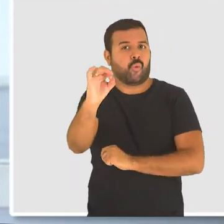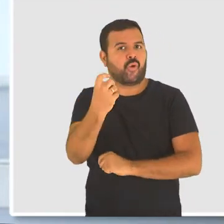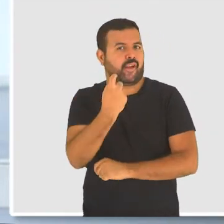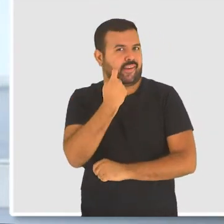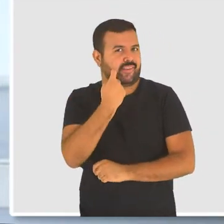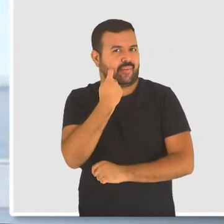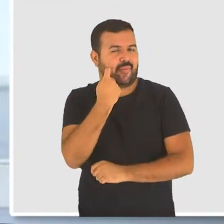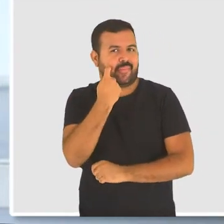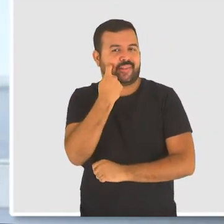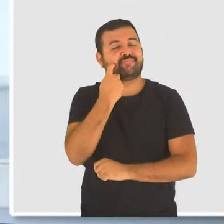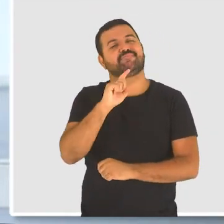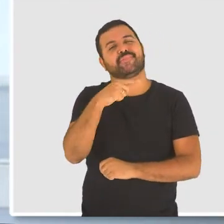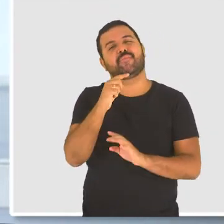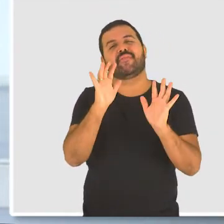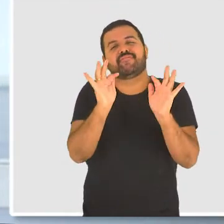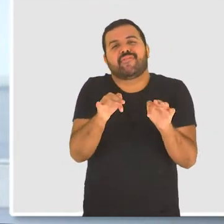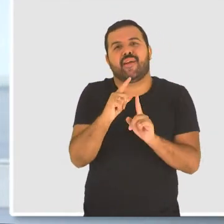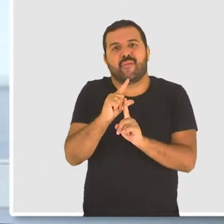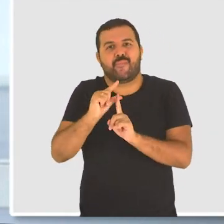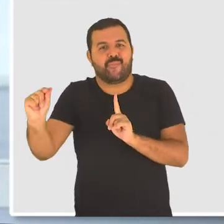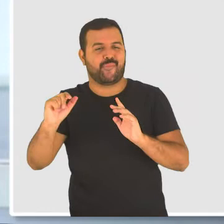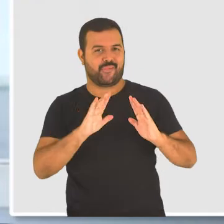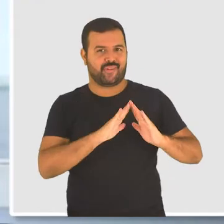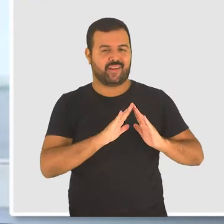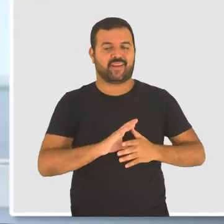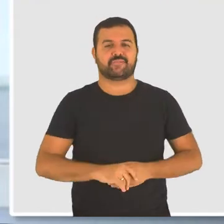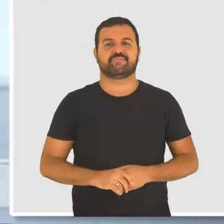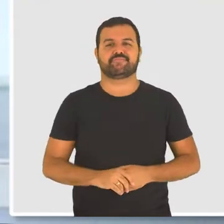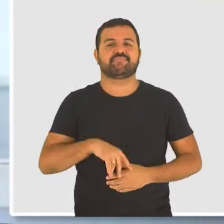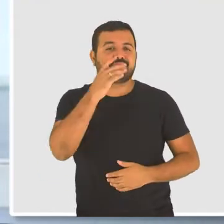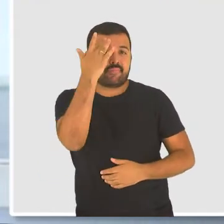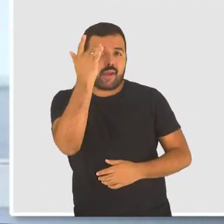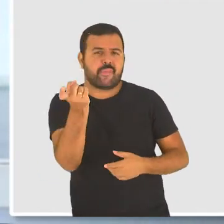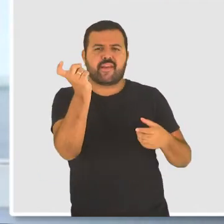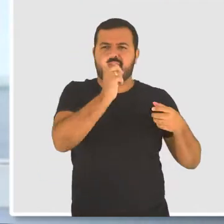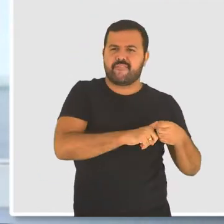coleta vinham somente alguns peixes marcados.